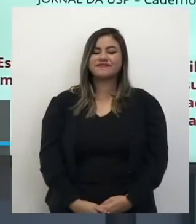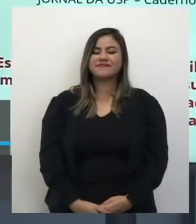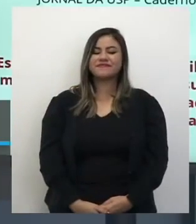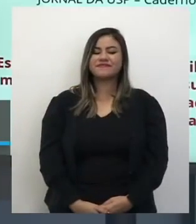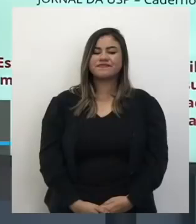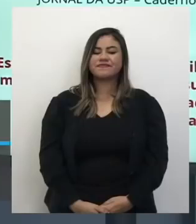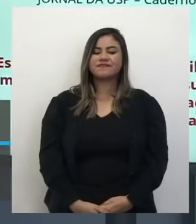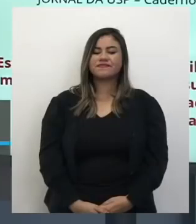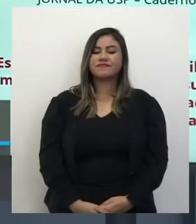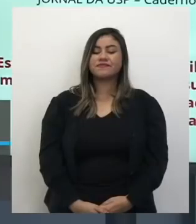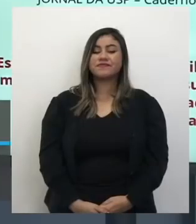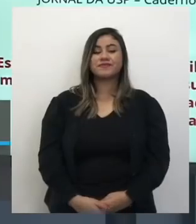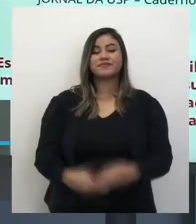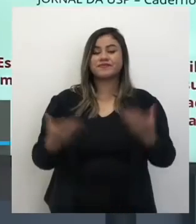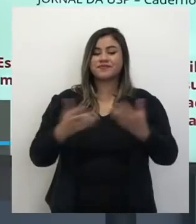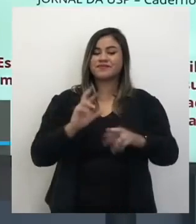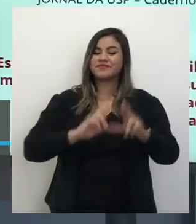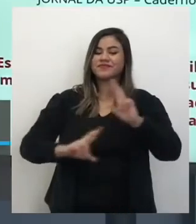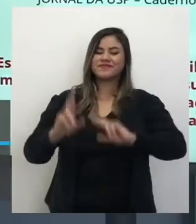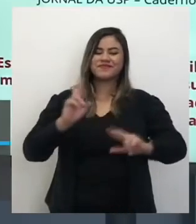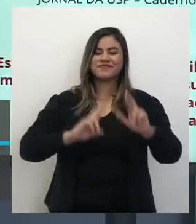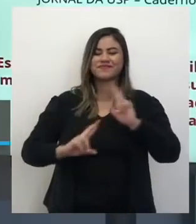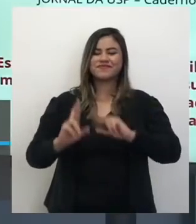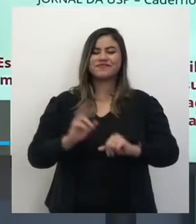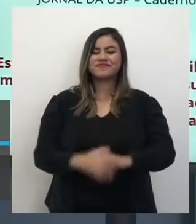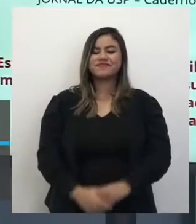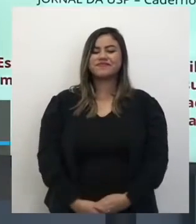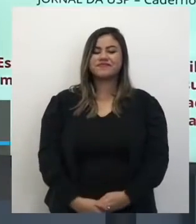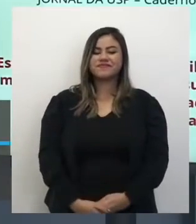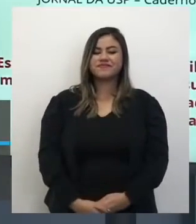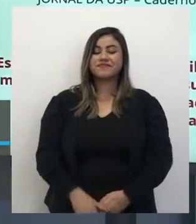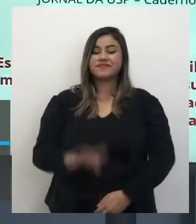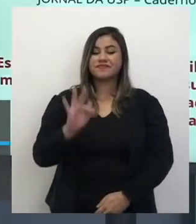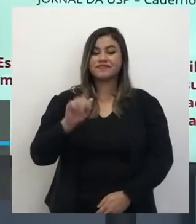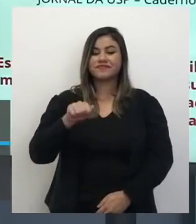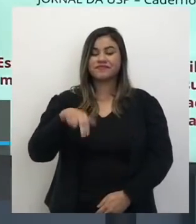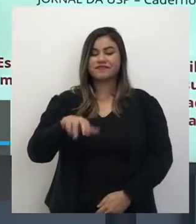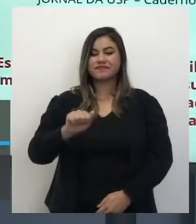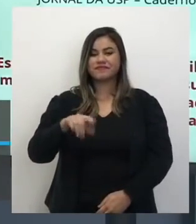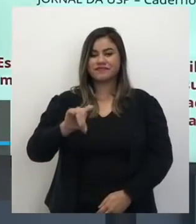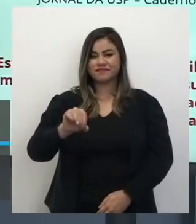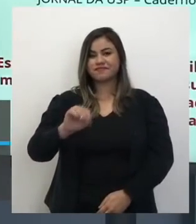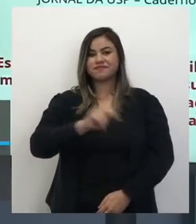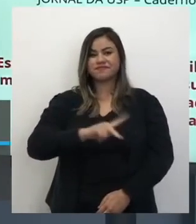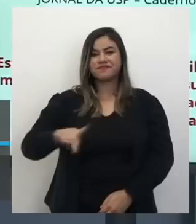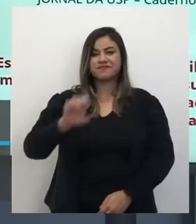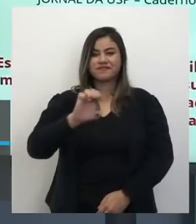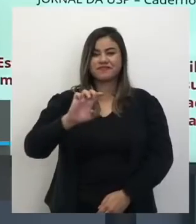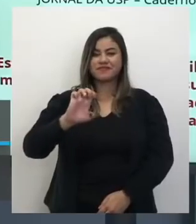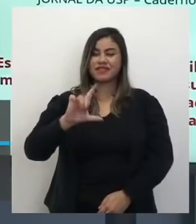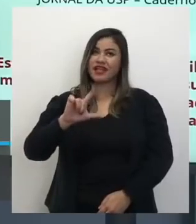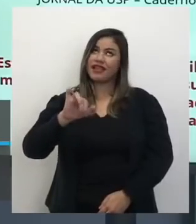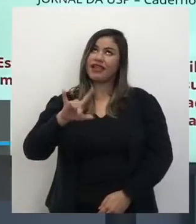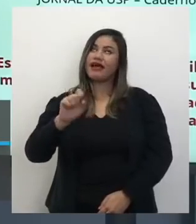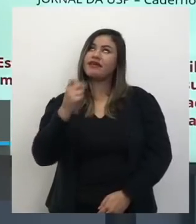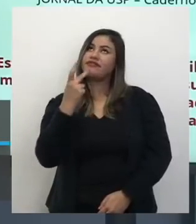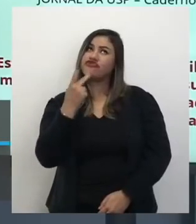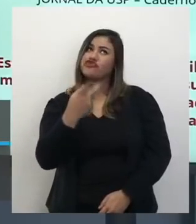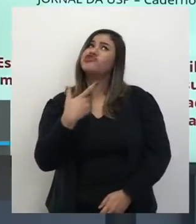Vamos lá. Agora as respostas de fato. O Fernando da Proelaine disse, eu como bem, eu